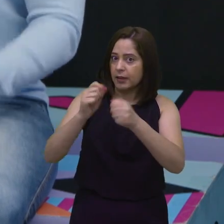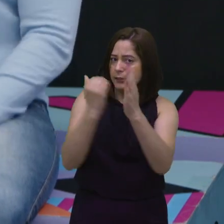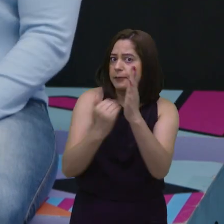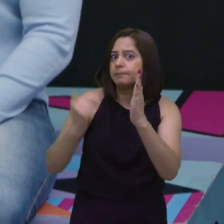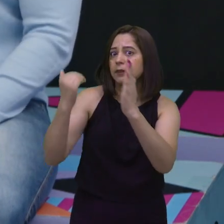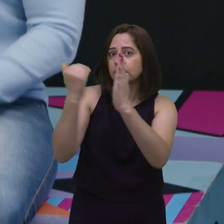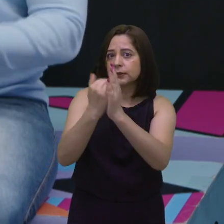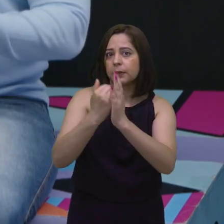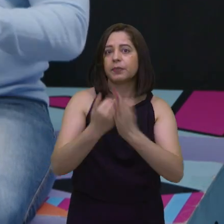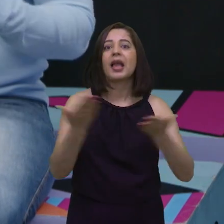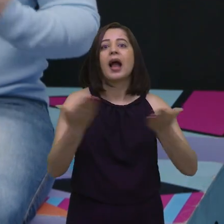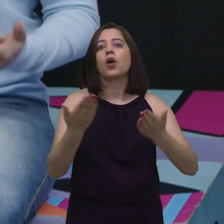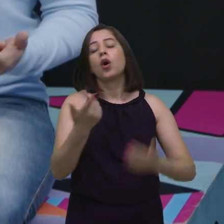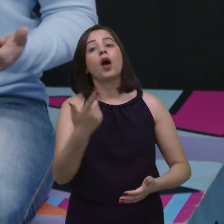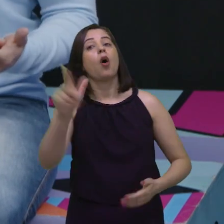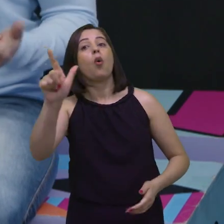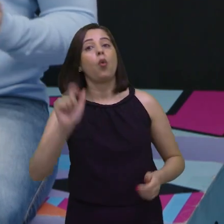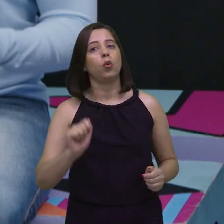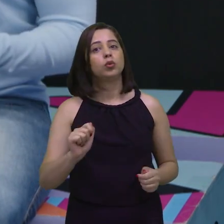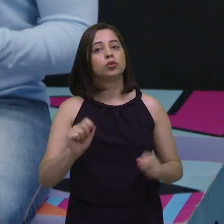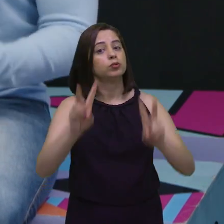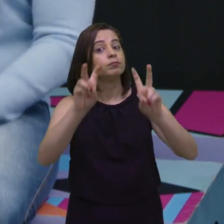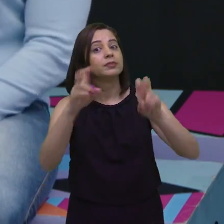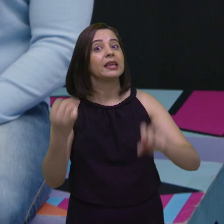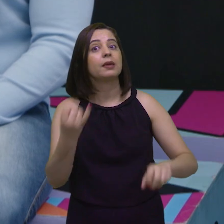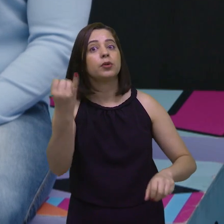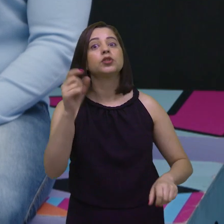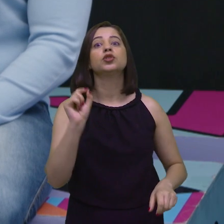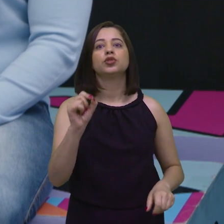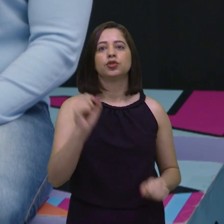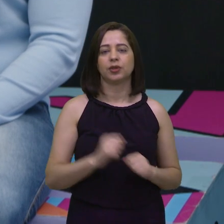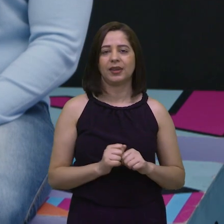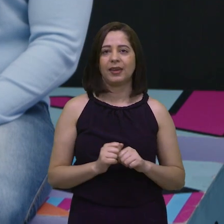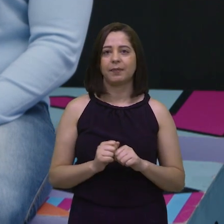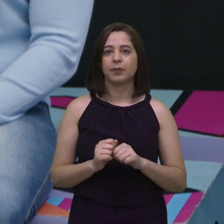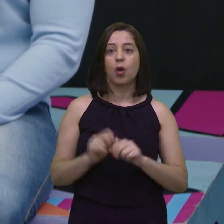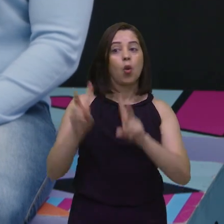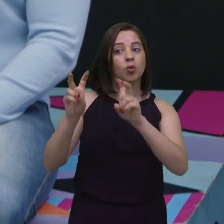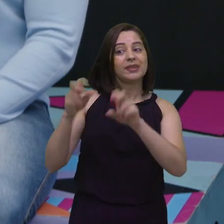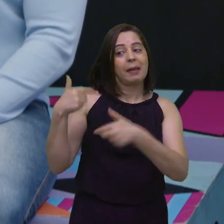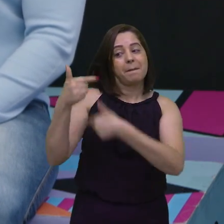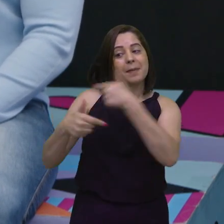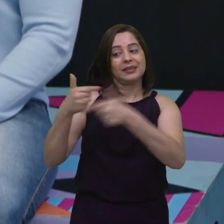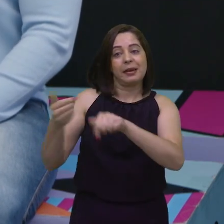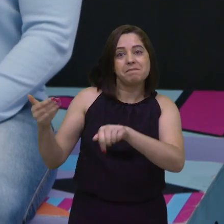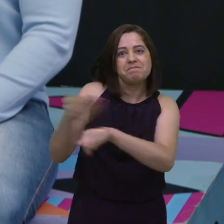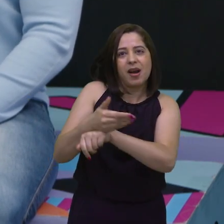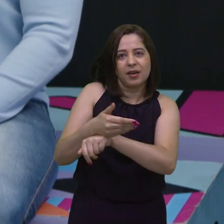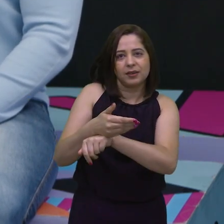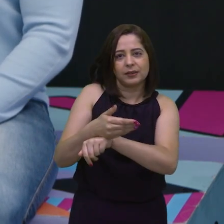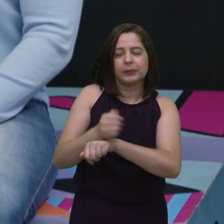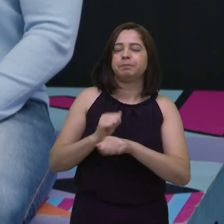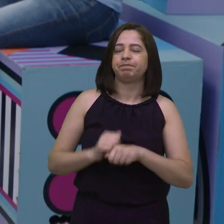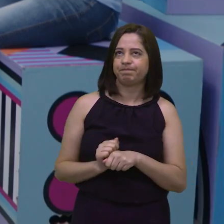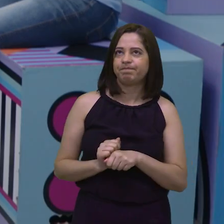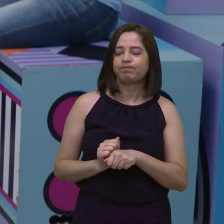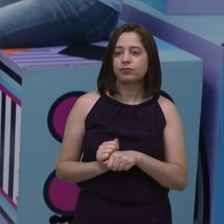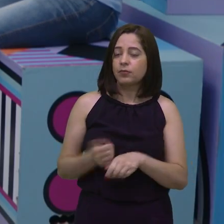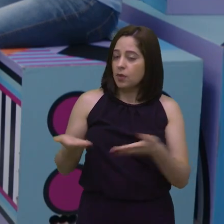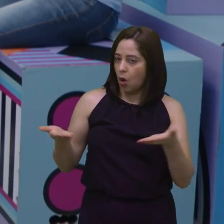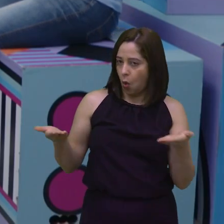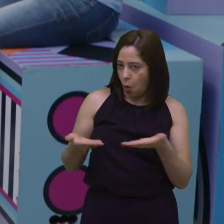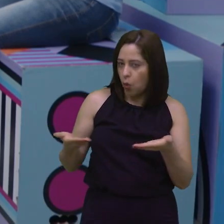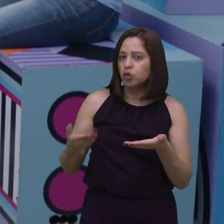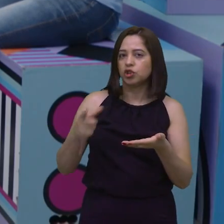levado em consideração. Quero entrar numa outra pauta importantíssima aqui com as nossas entrevistadas, que é a questão da empregabilidade. Hoje em